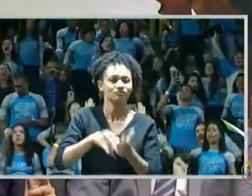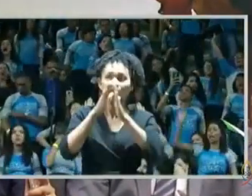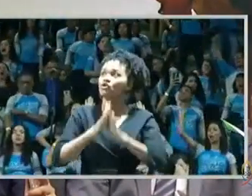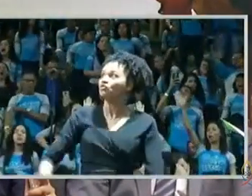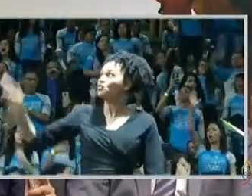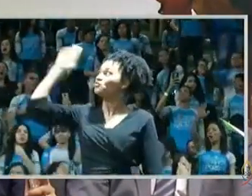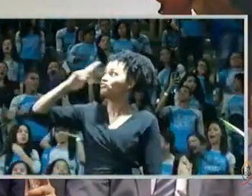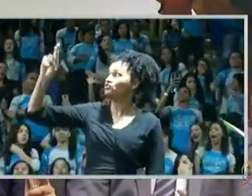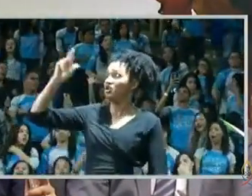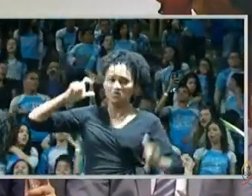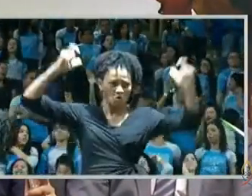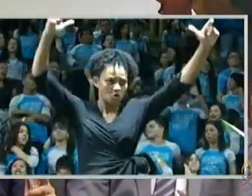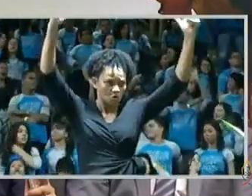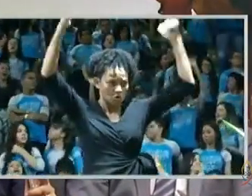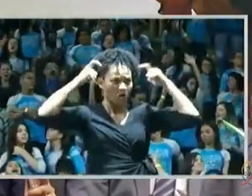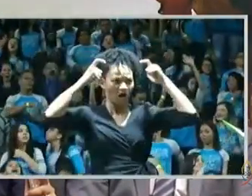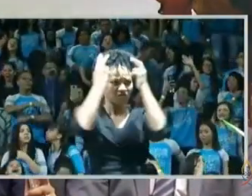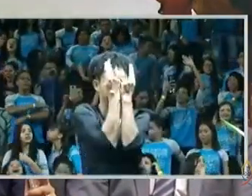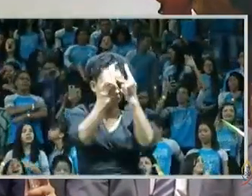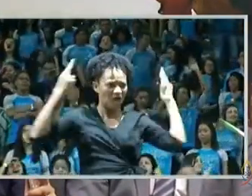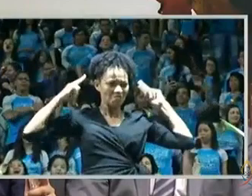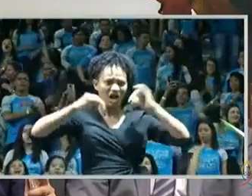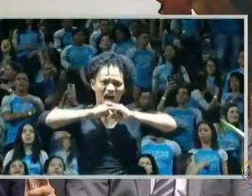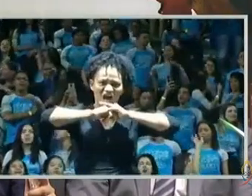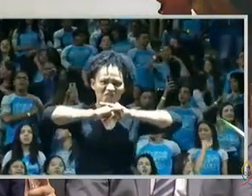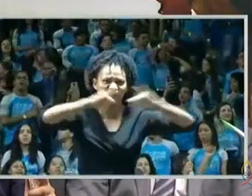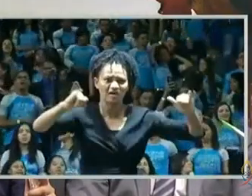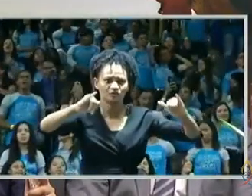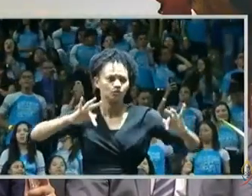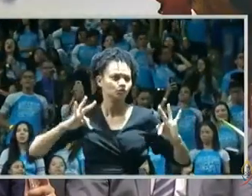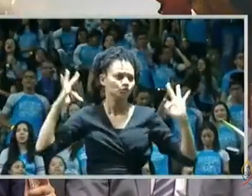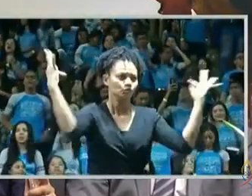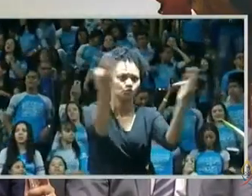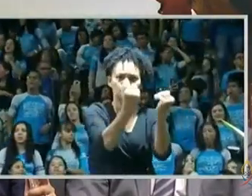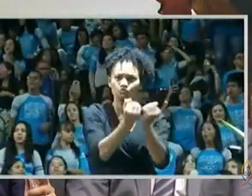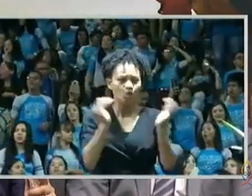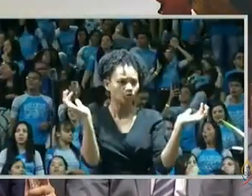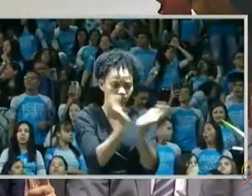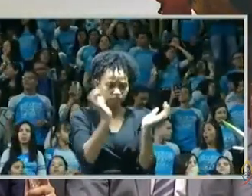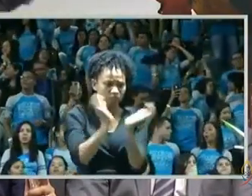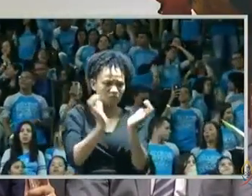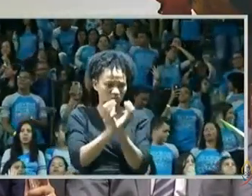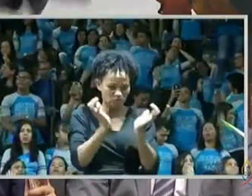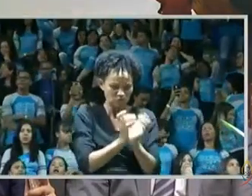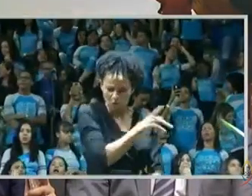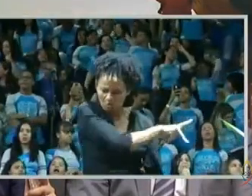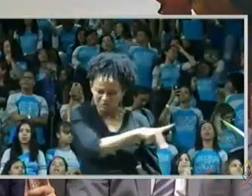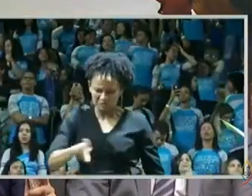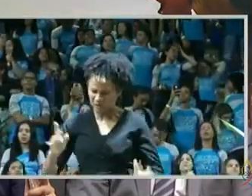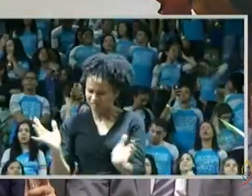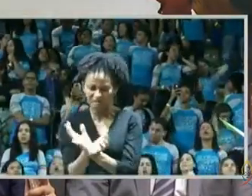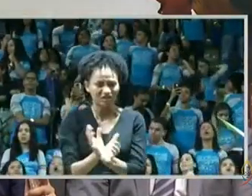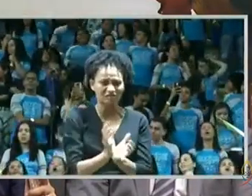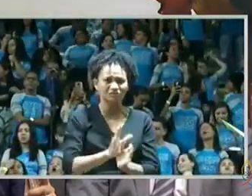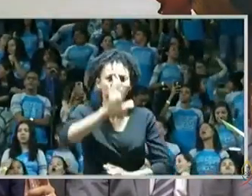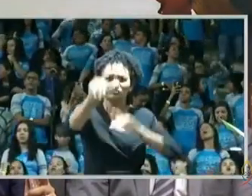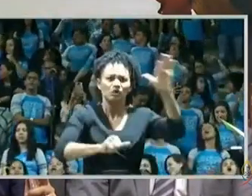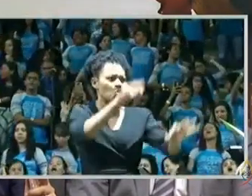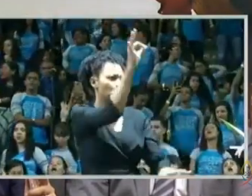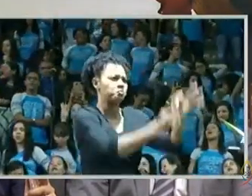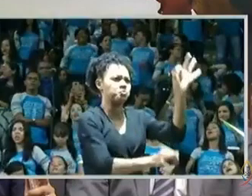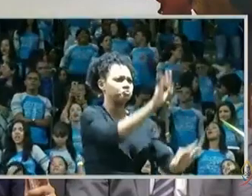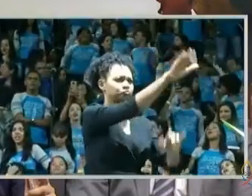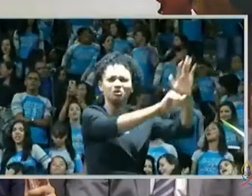Assine-se o rei Nabucodonosor. A todos os prefeitos, os presidentes,